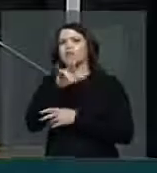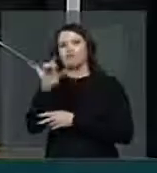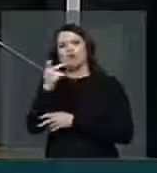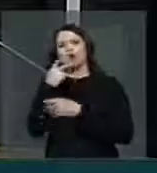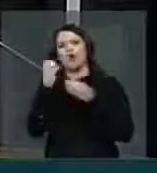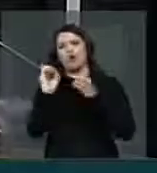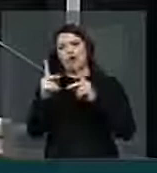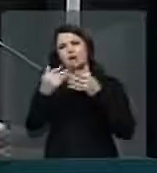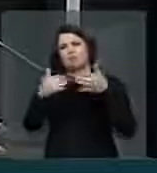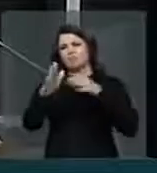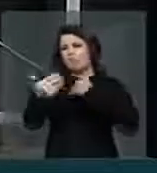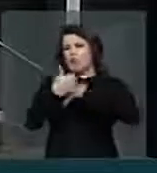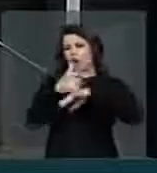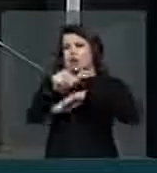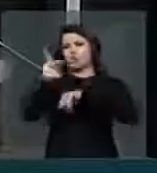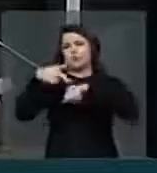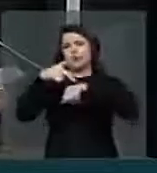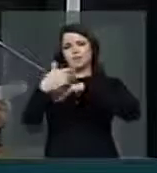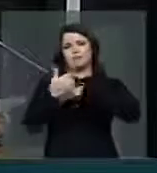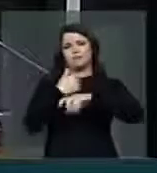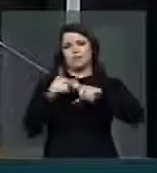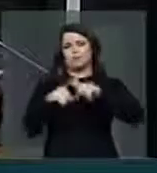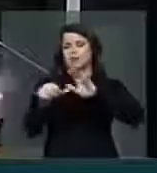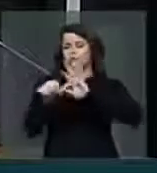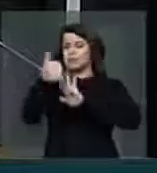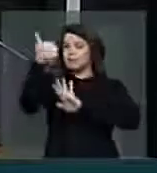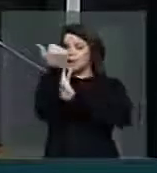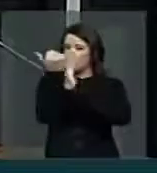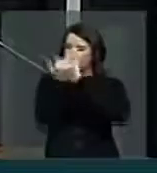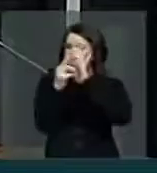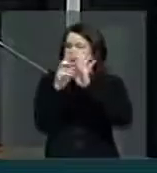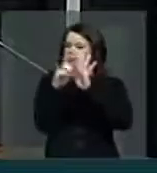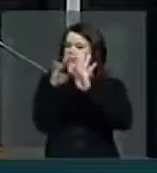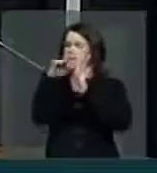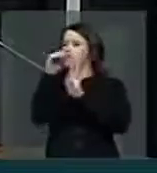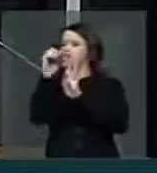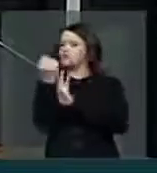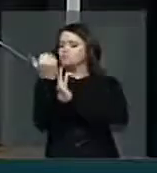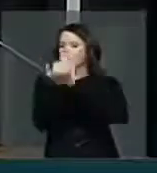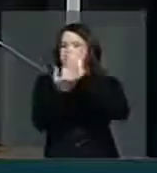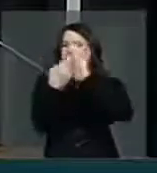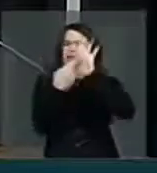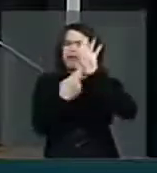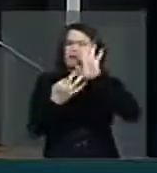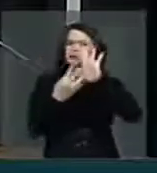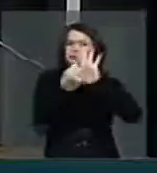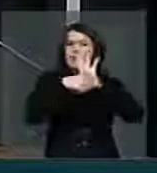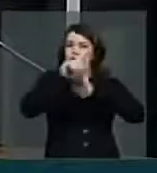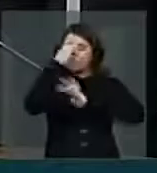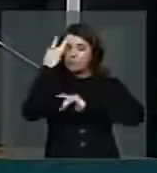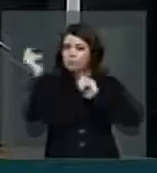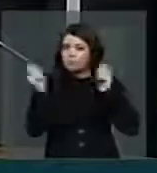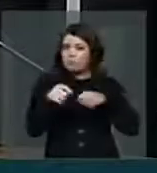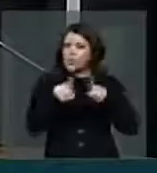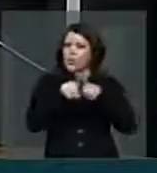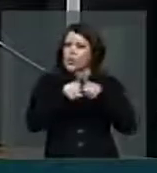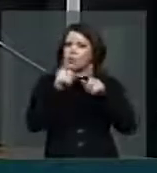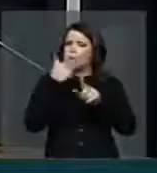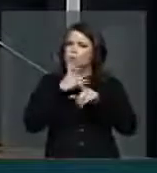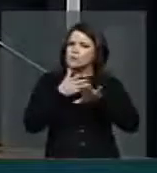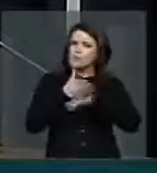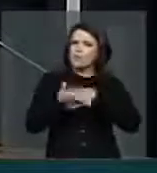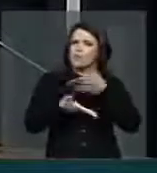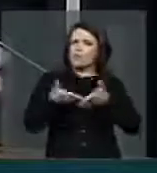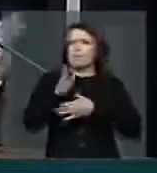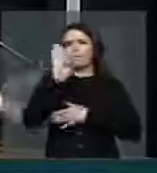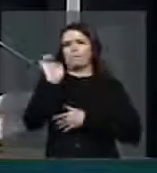abre o mercado para os médicos estrangeiros, mas seguindo os requisitos que são necessários para para que essas pessoas também possam atender bem a população,